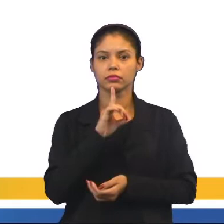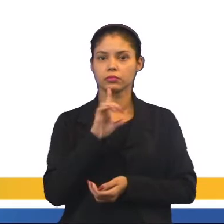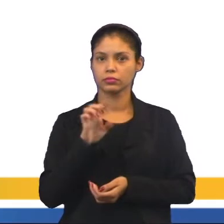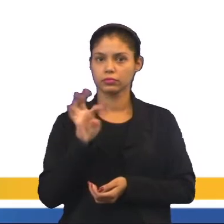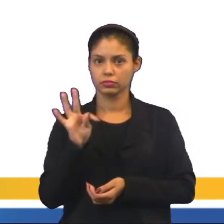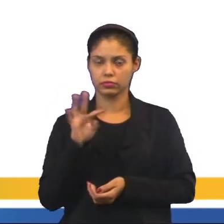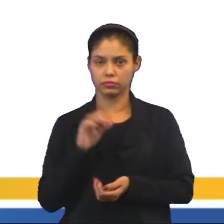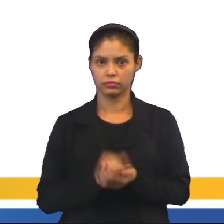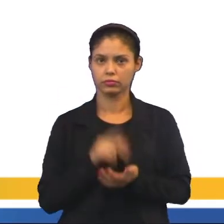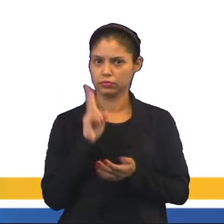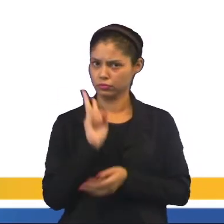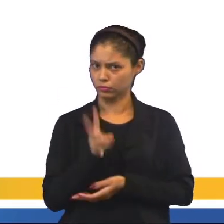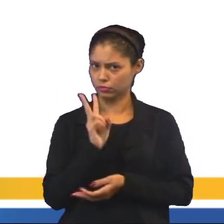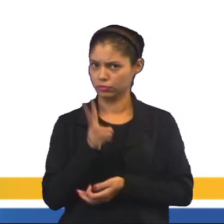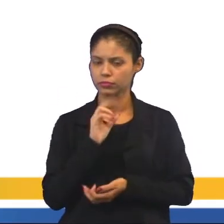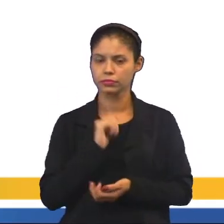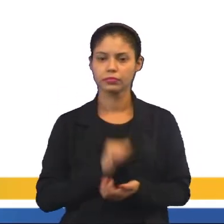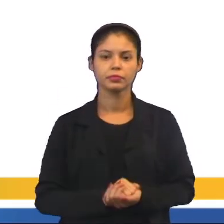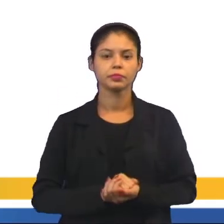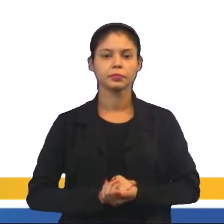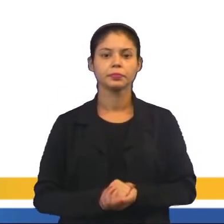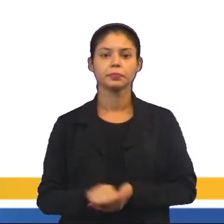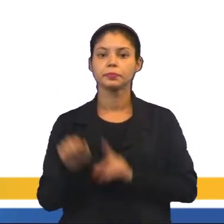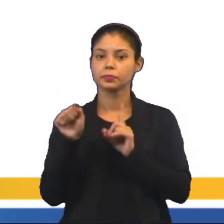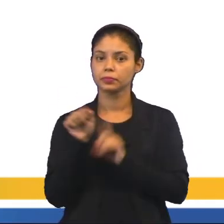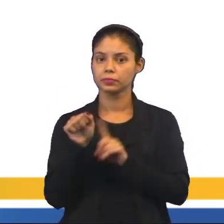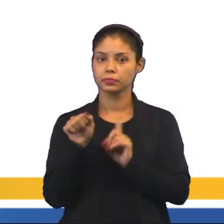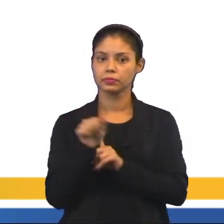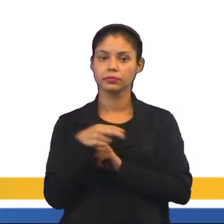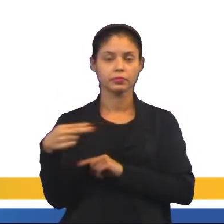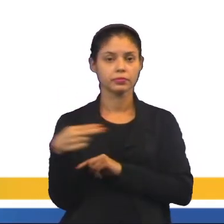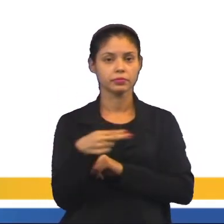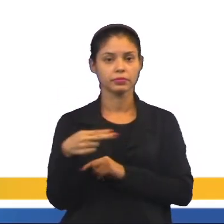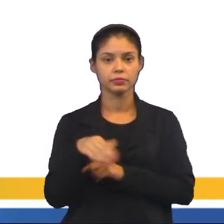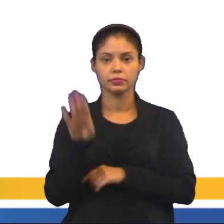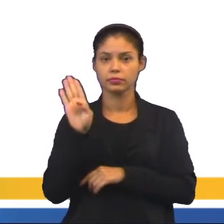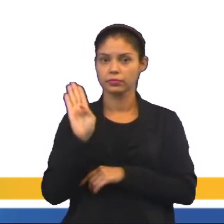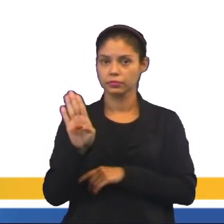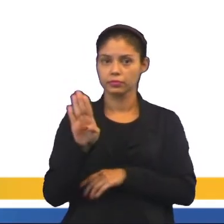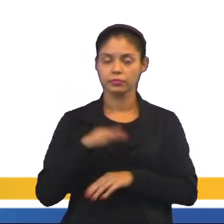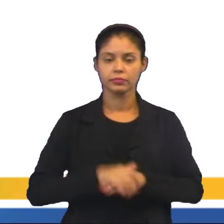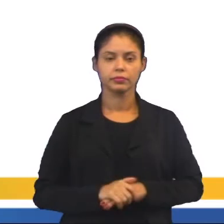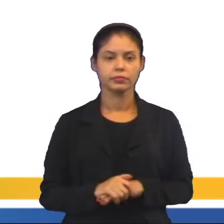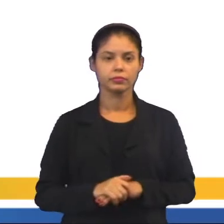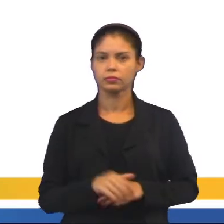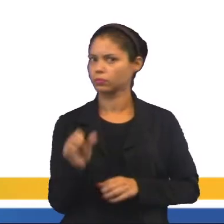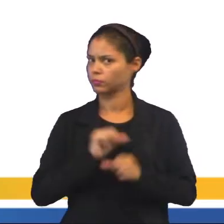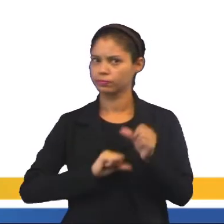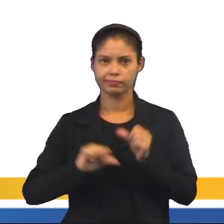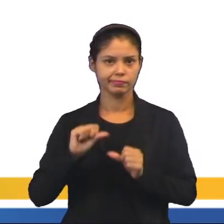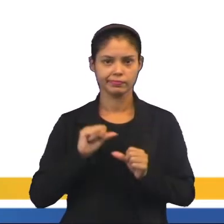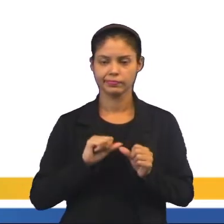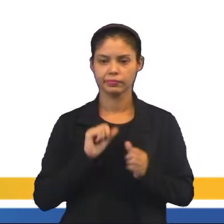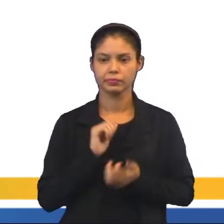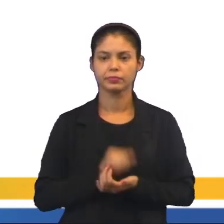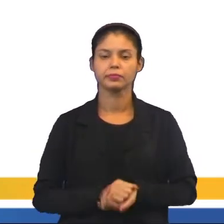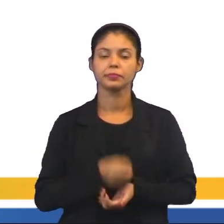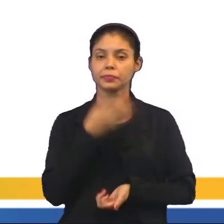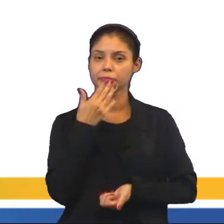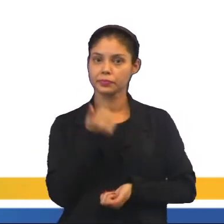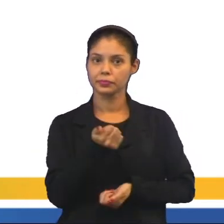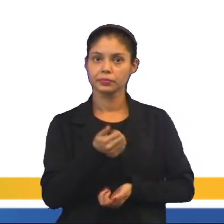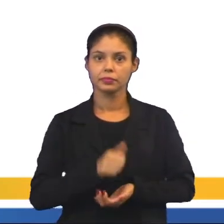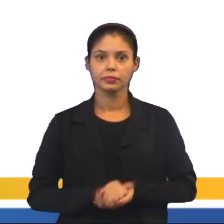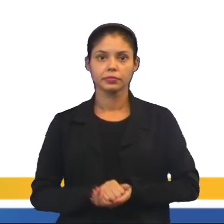é o mesmo, tá? A determinante A é igual à determinante B, eles não mudam, tudo